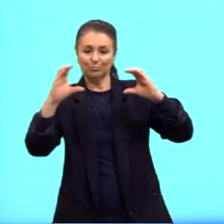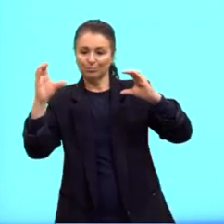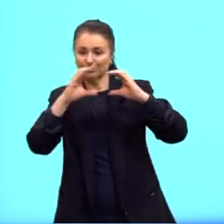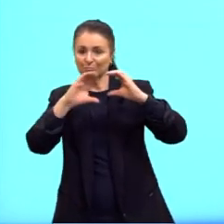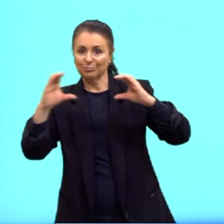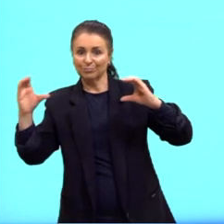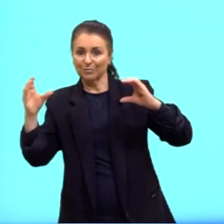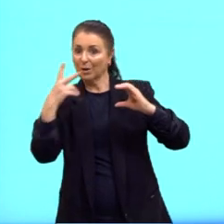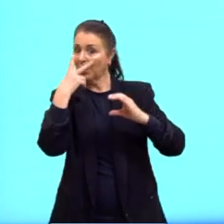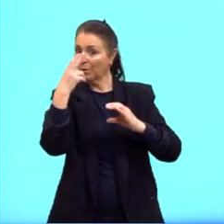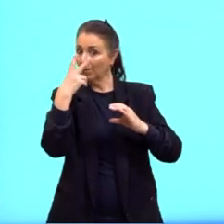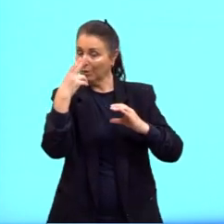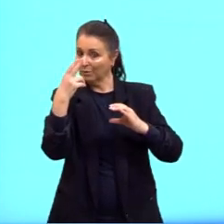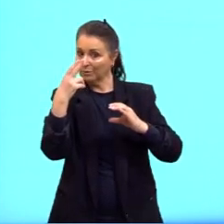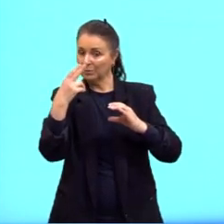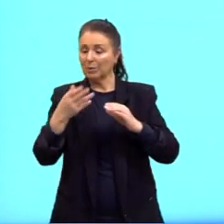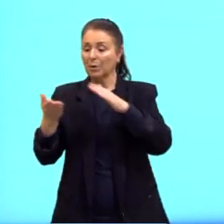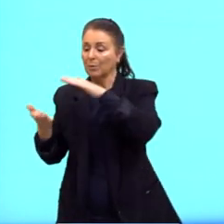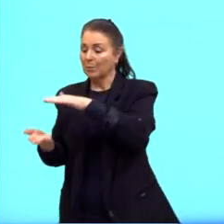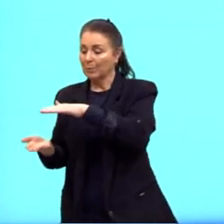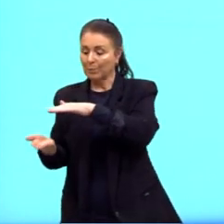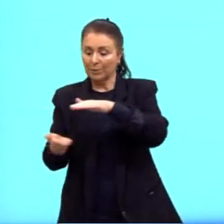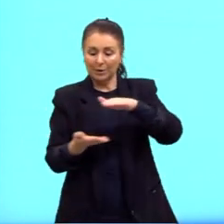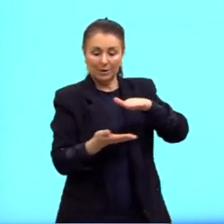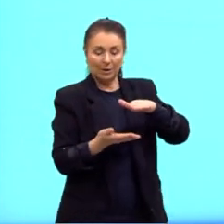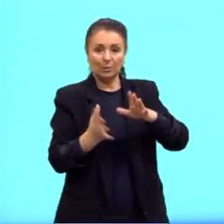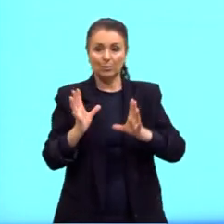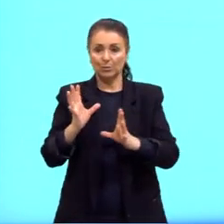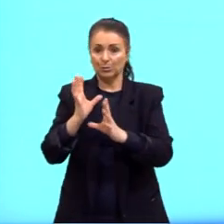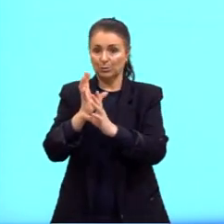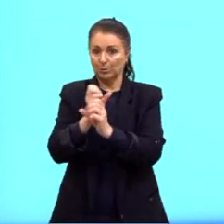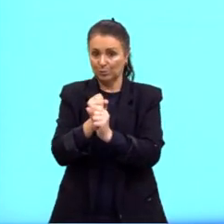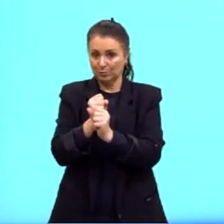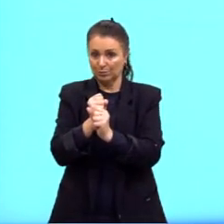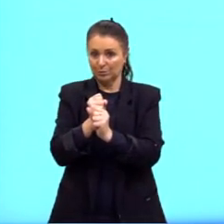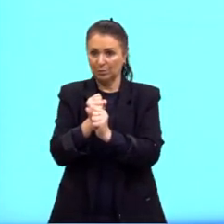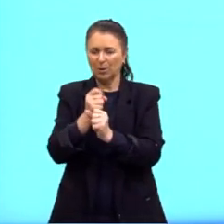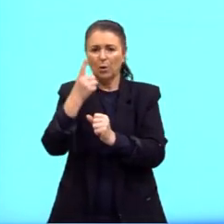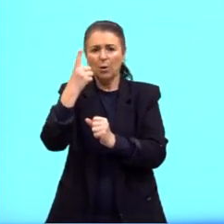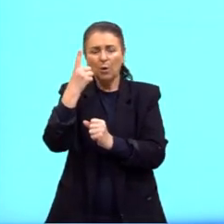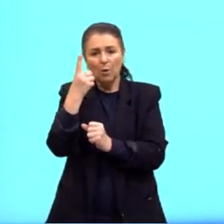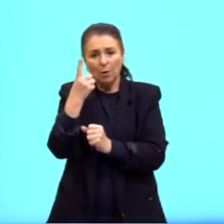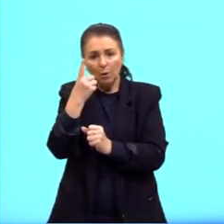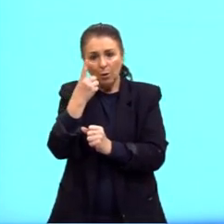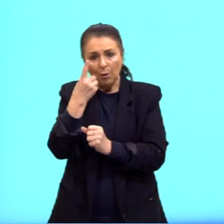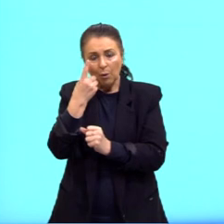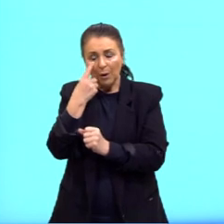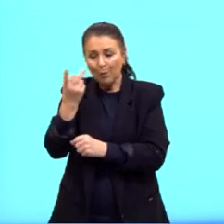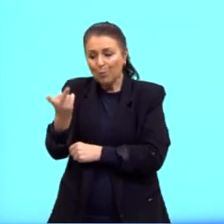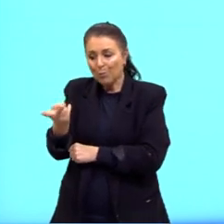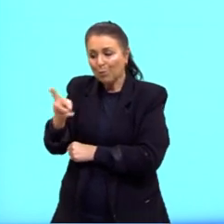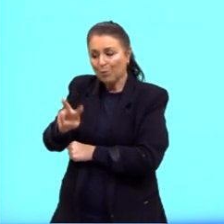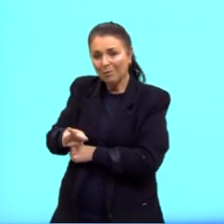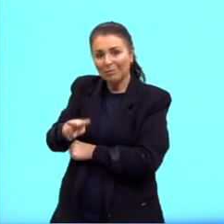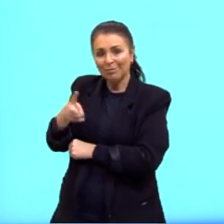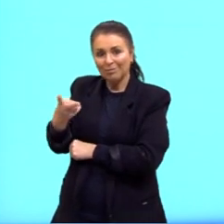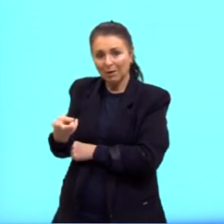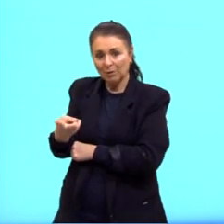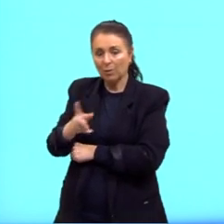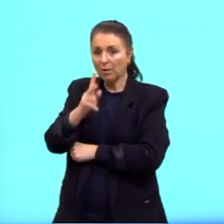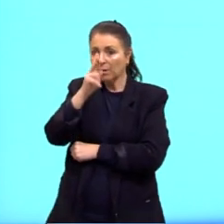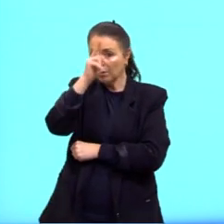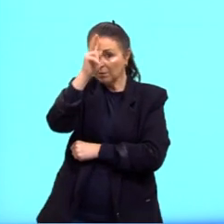tá quando a gente está em paralela soma vejam que exatamente o rosto né e